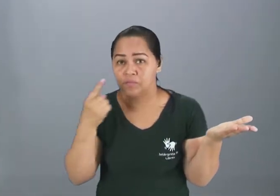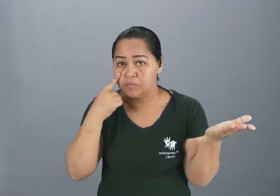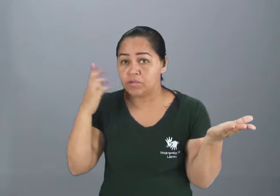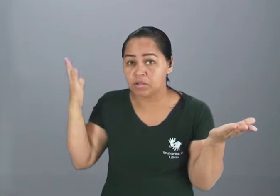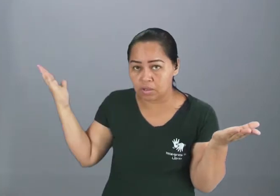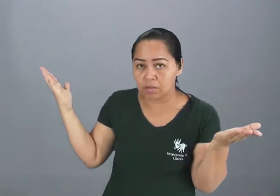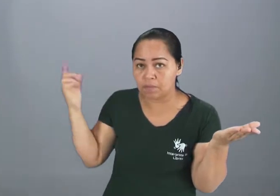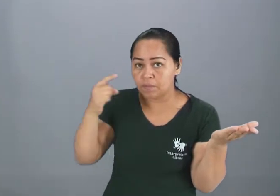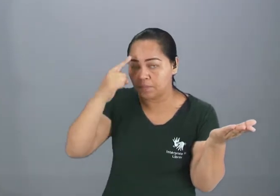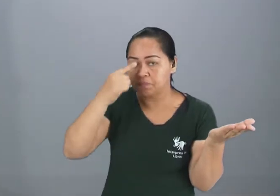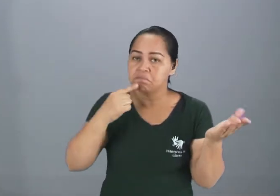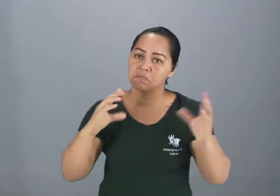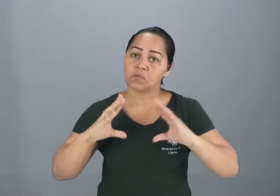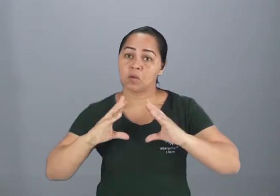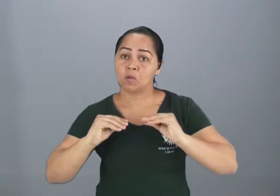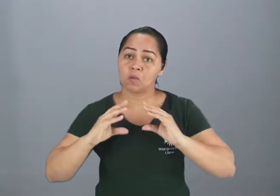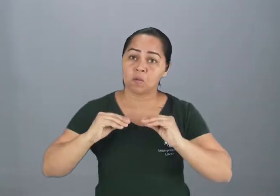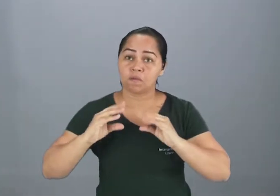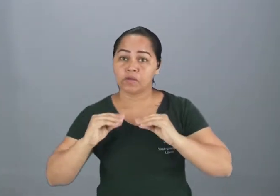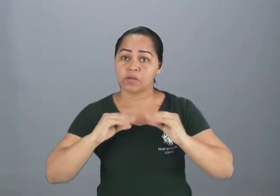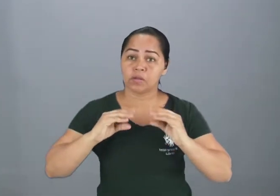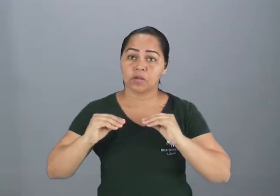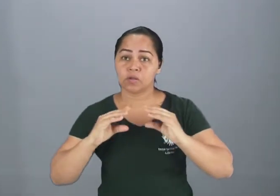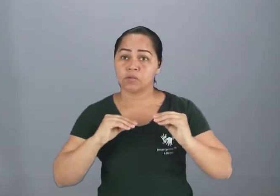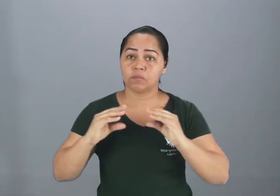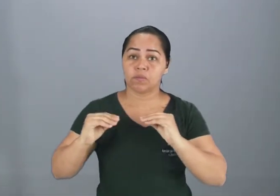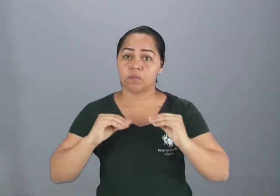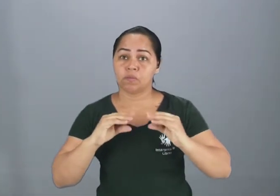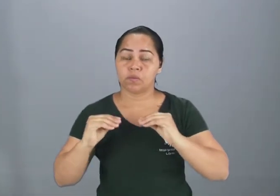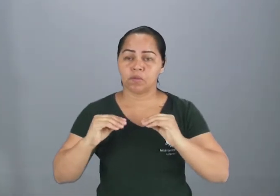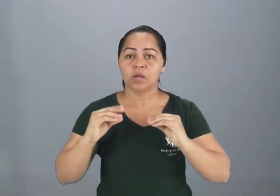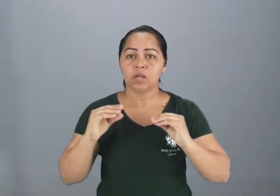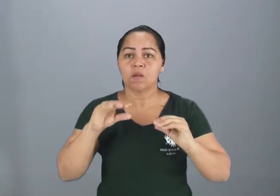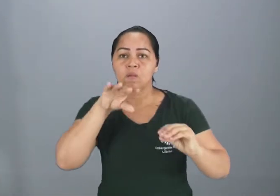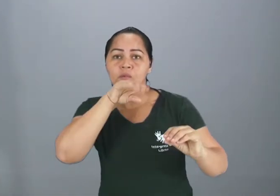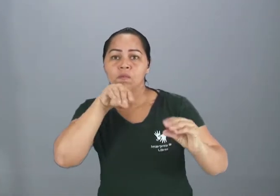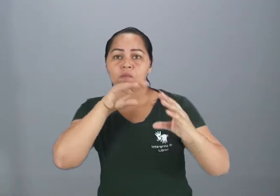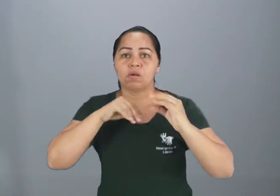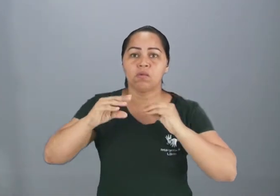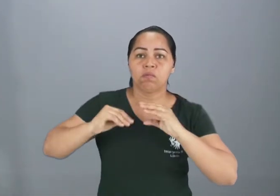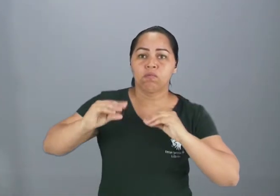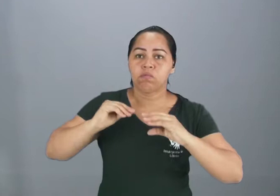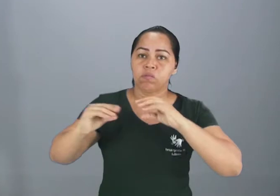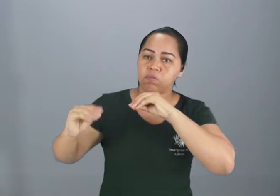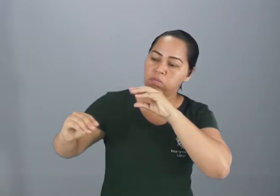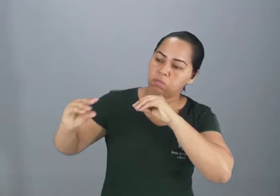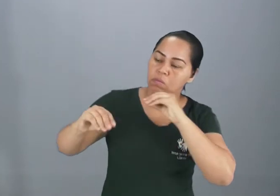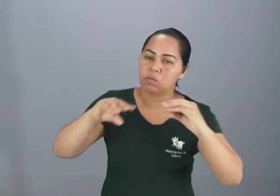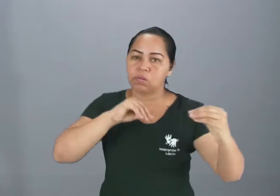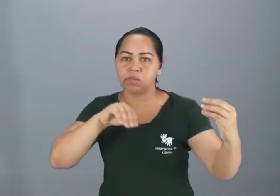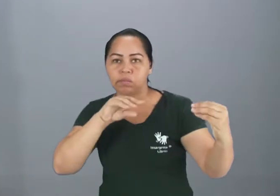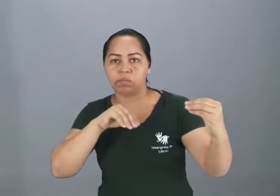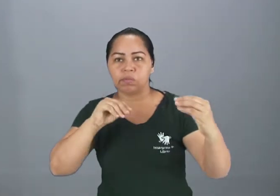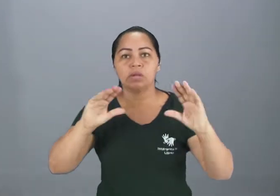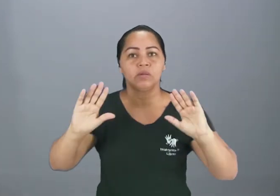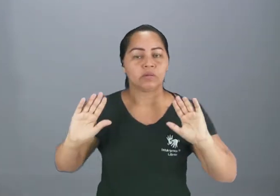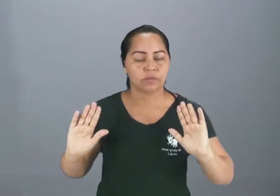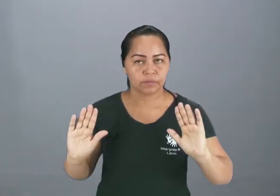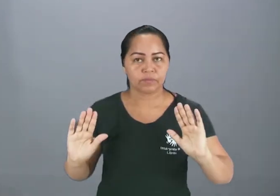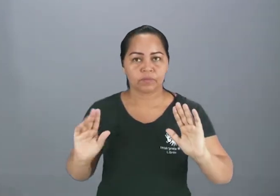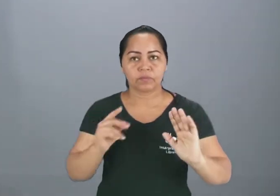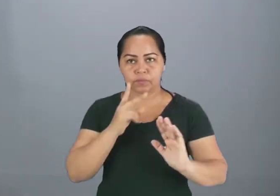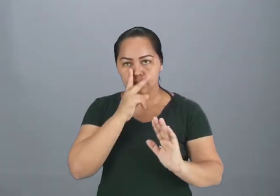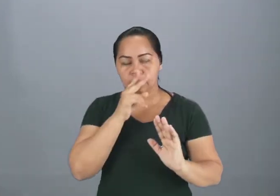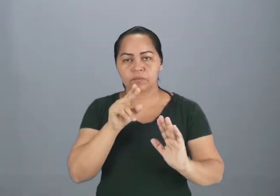estão conversando. Se a gente for analisar bem essa imagem, a gente vai observar isso. Elas estão conversando, embora não tenha nenhum texto aí,